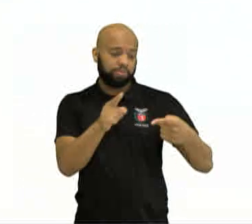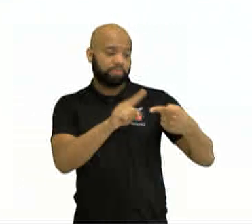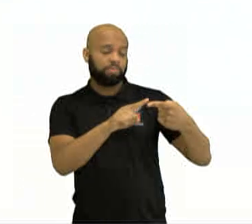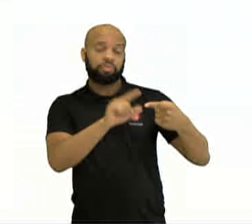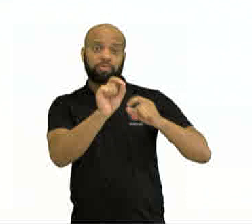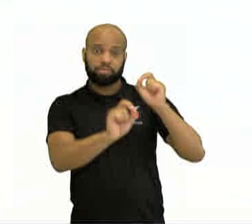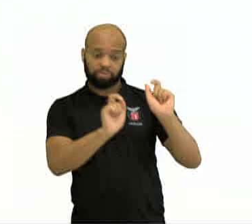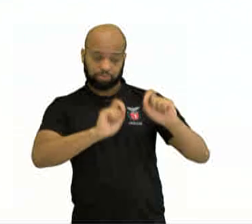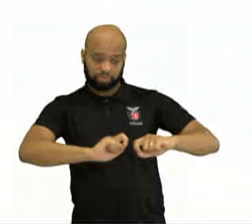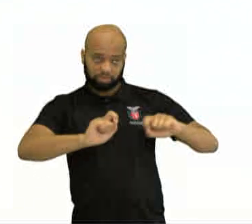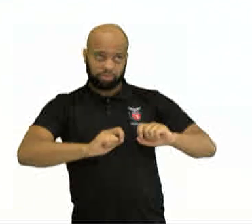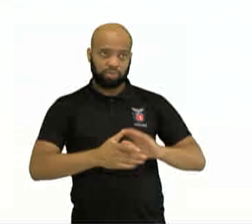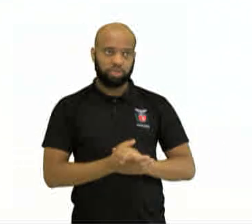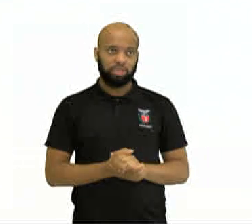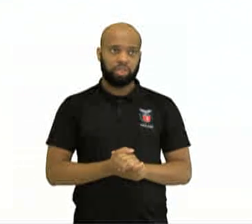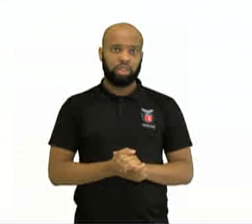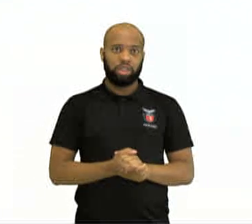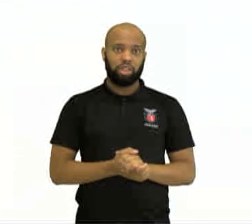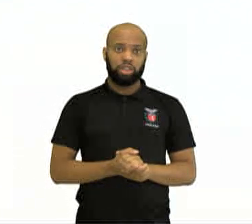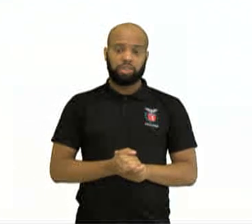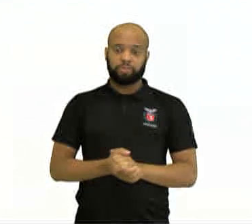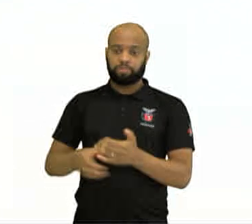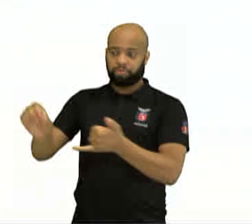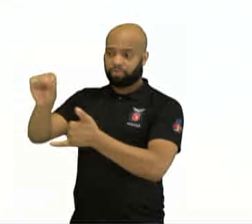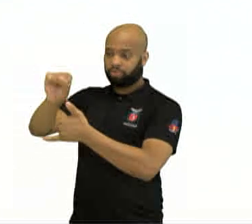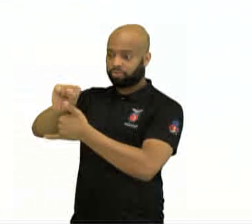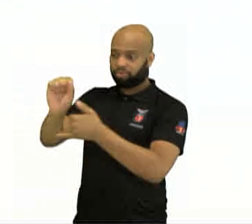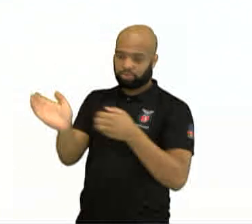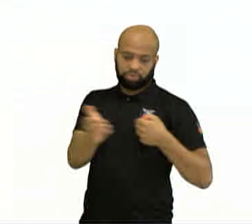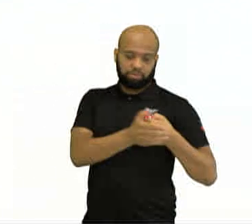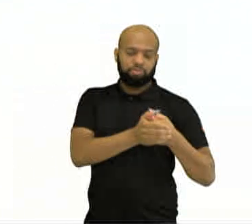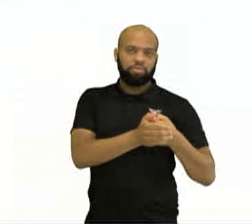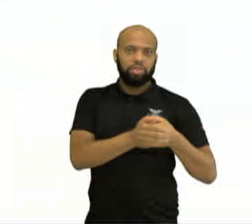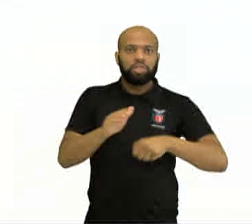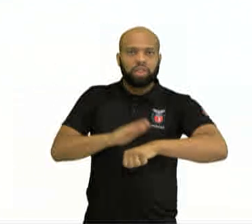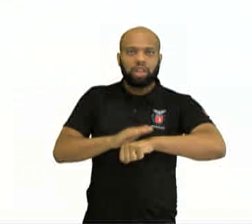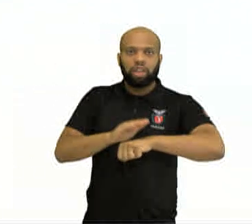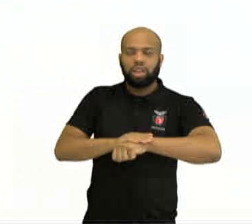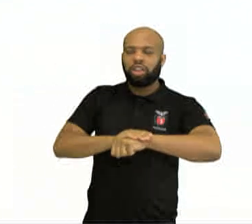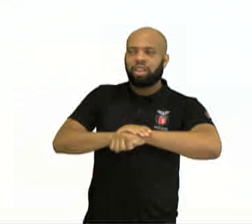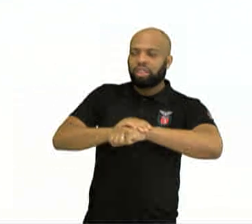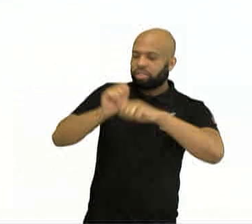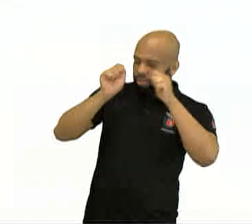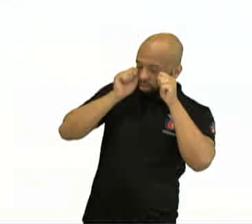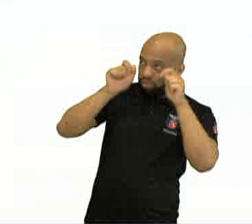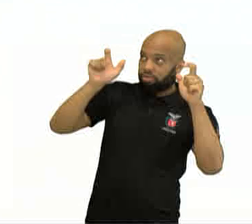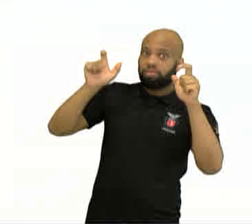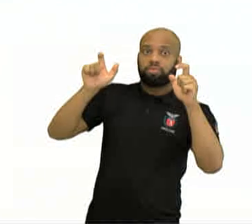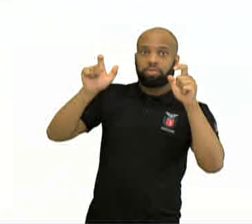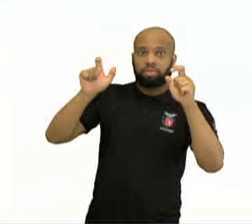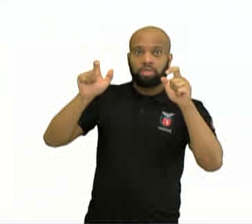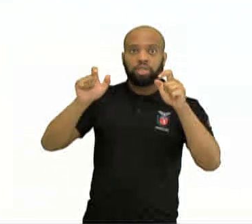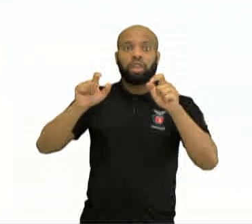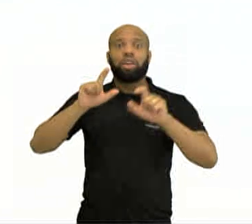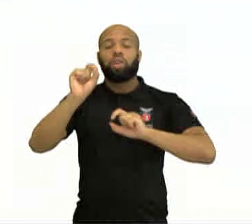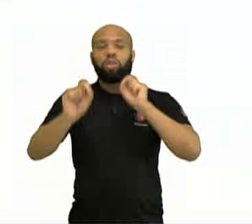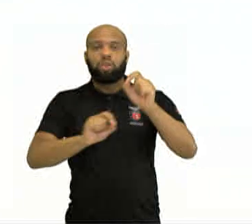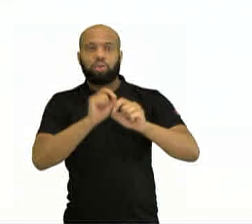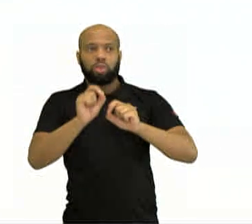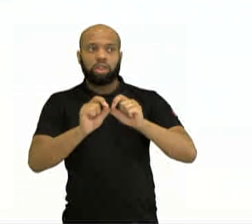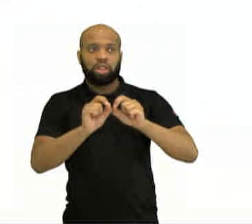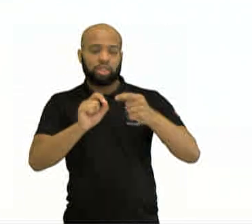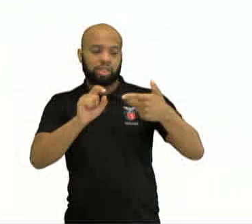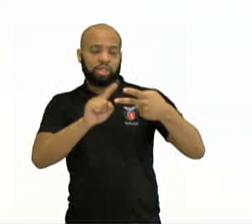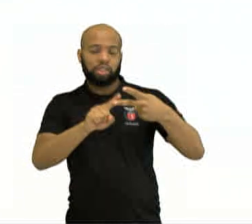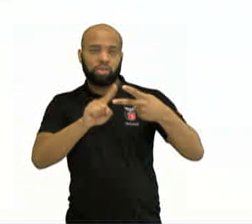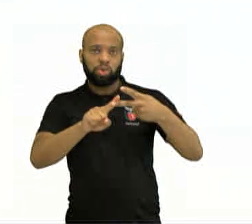possibilidade, sujeito oculto, que acordou, quando ele acordou, o dinossauro estava lá. E a segunda foi o dinossauro